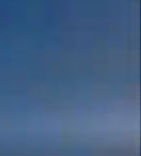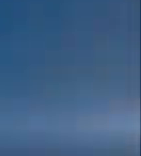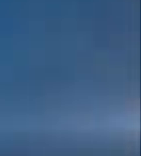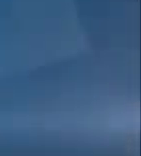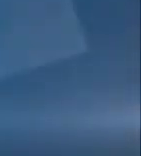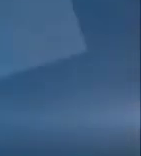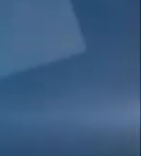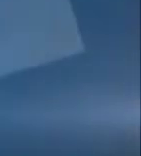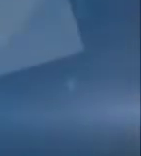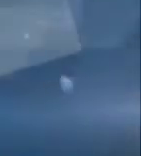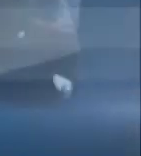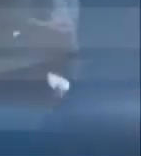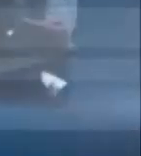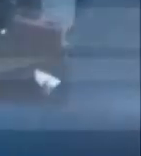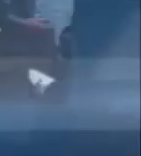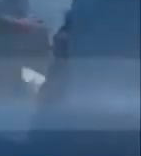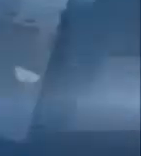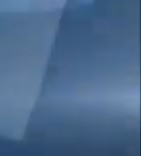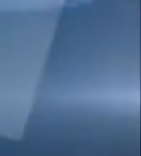e